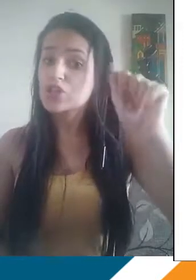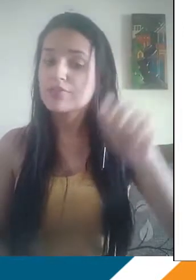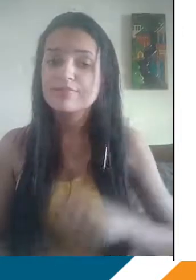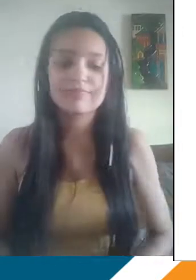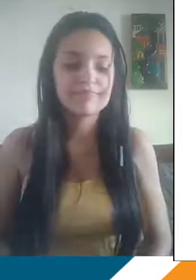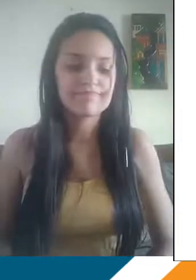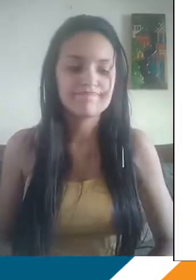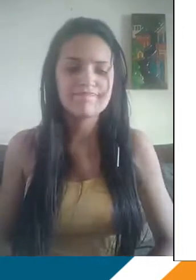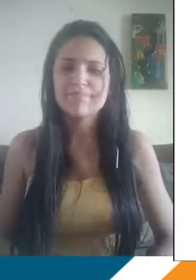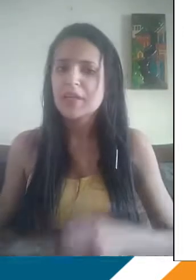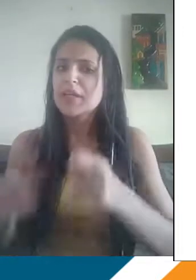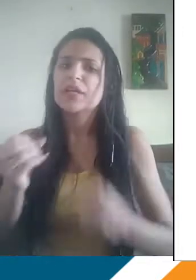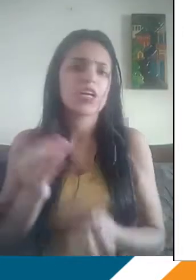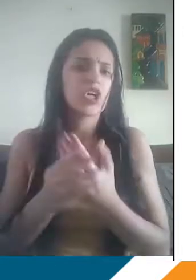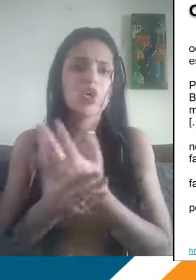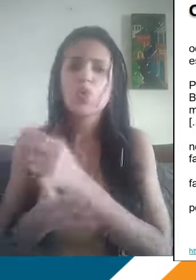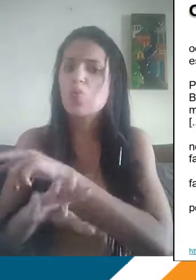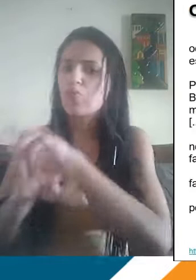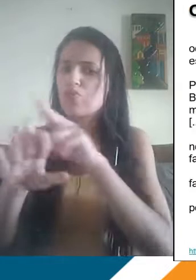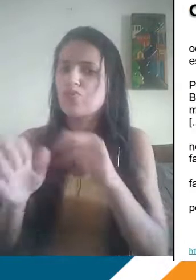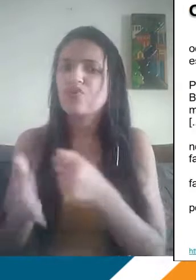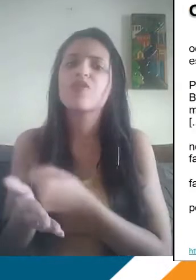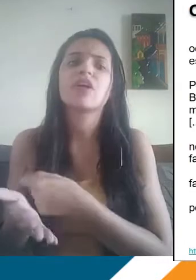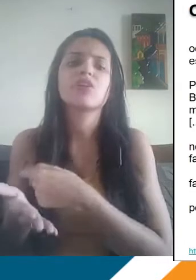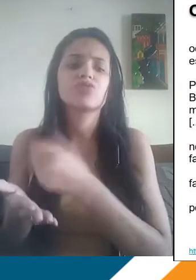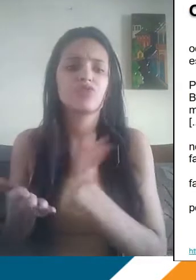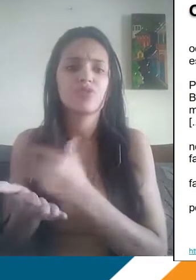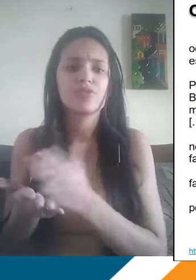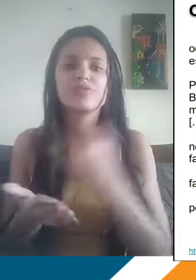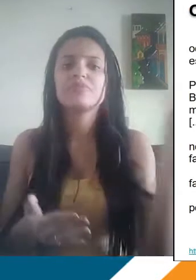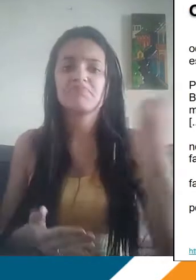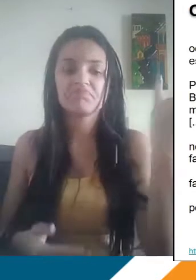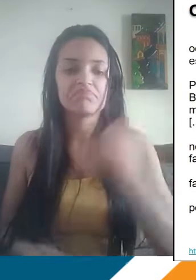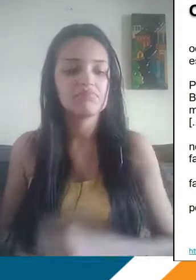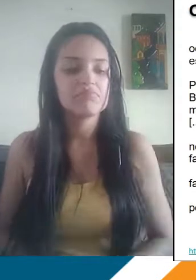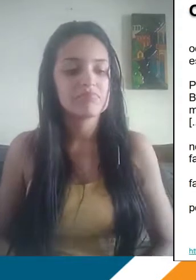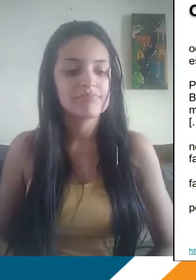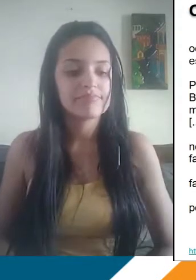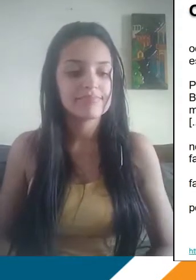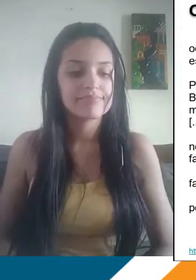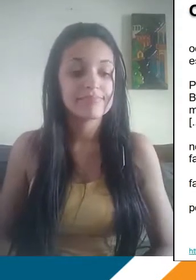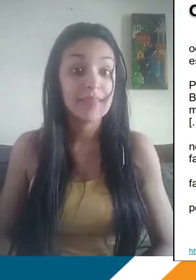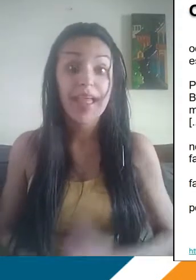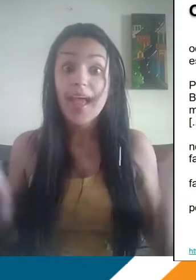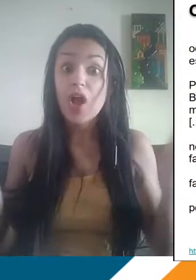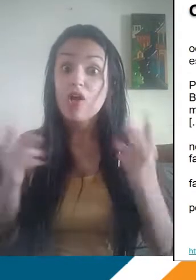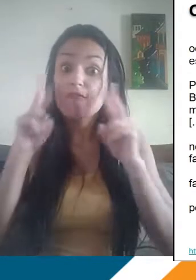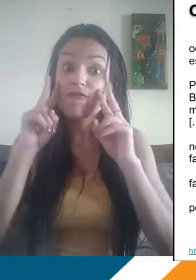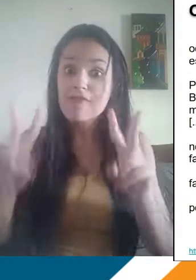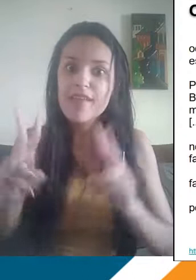João Miramar e o rei da vela. Temos agora um trecho do Manifesto da Poesia pau-brasil.